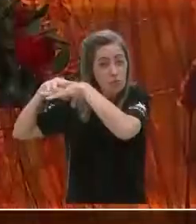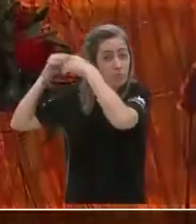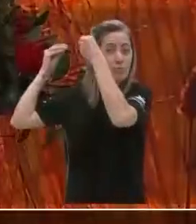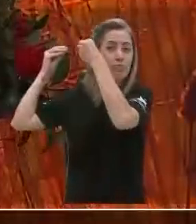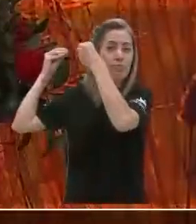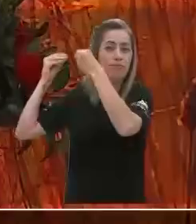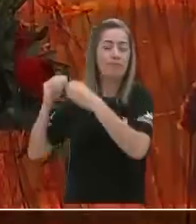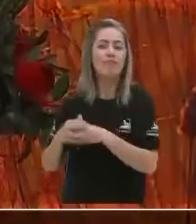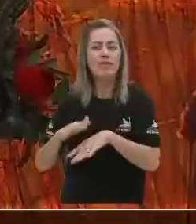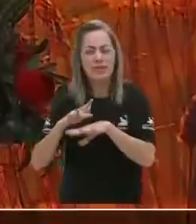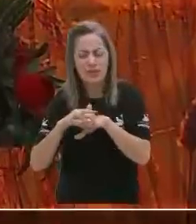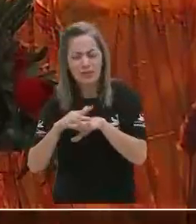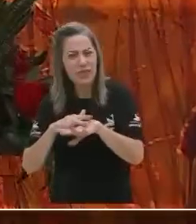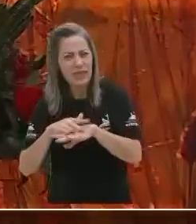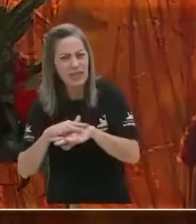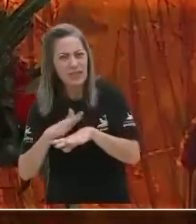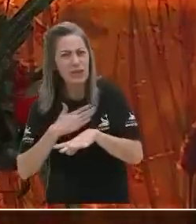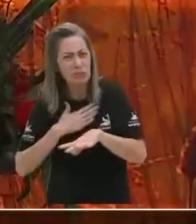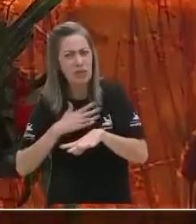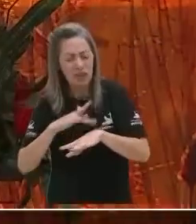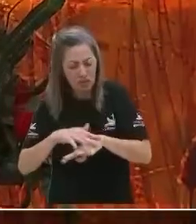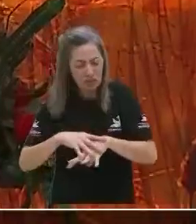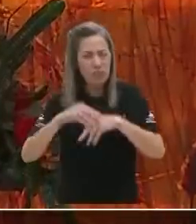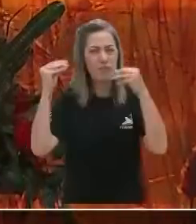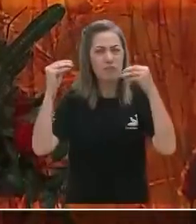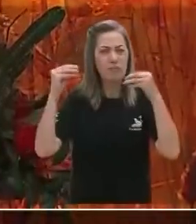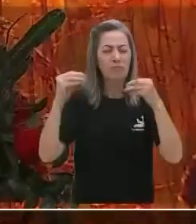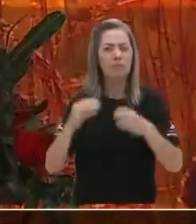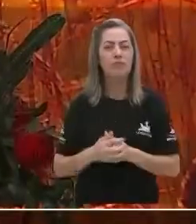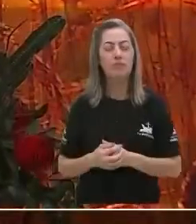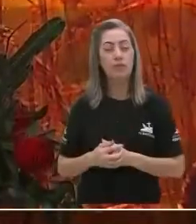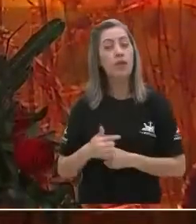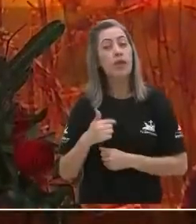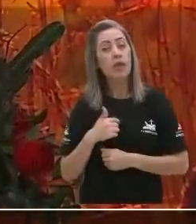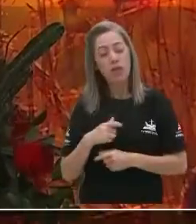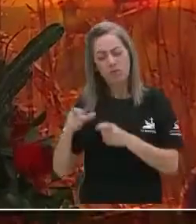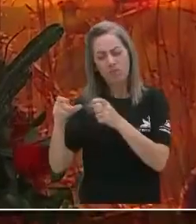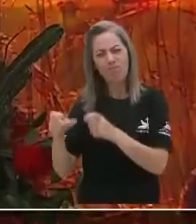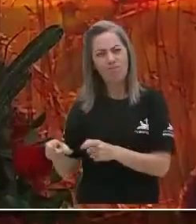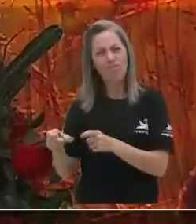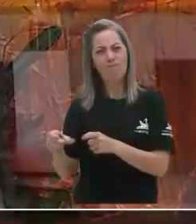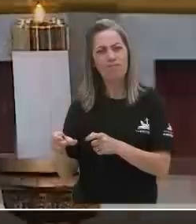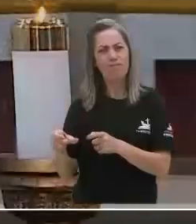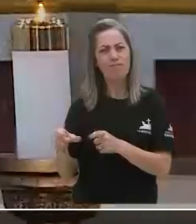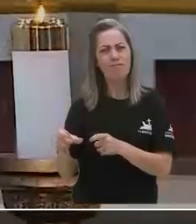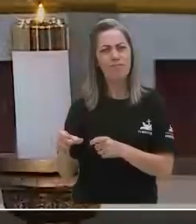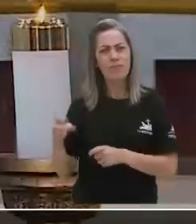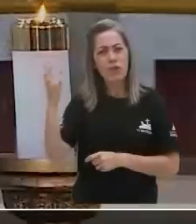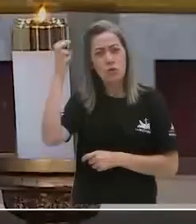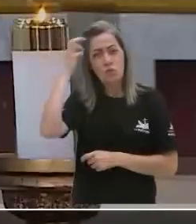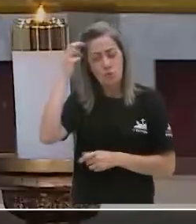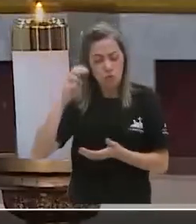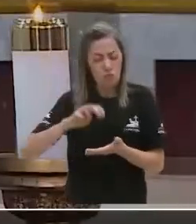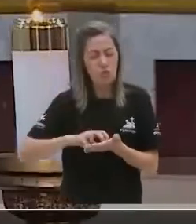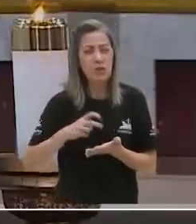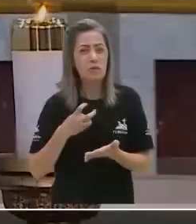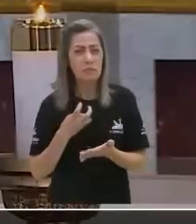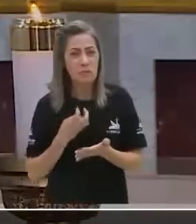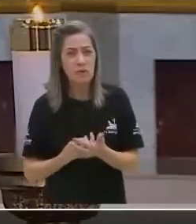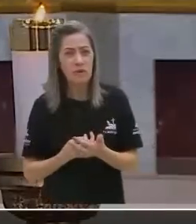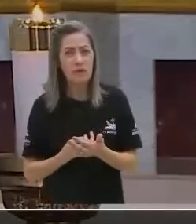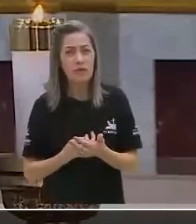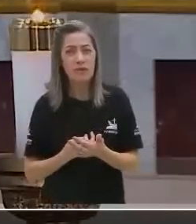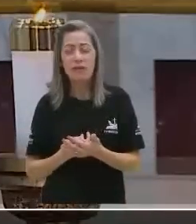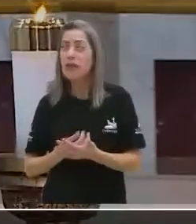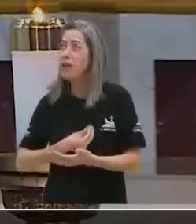cure as minhas feridas. Onde eu estiver numa cultura de morte, me dê